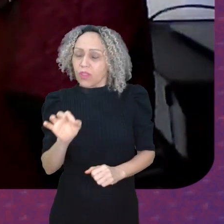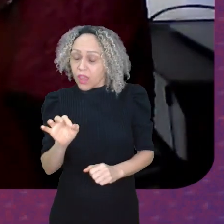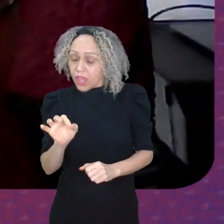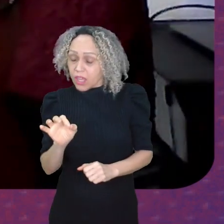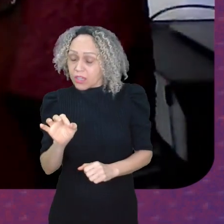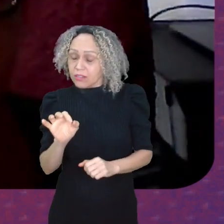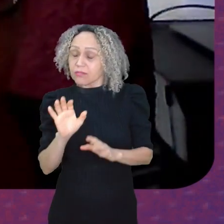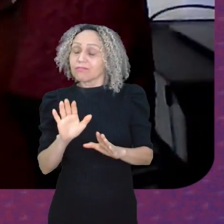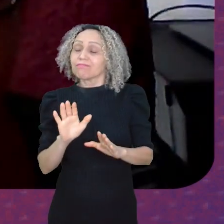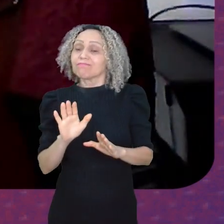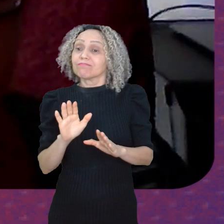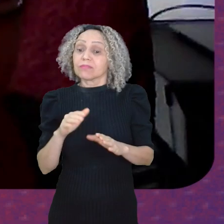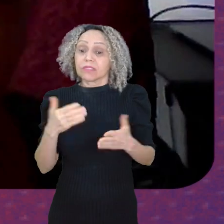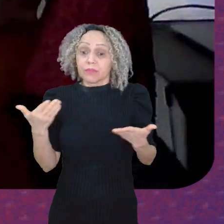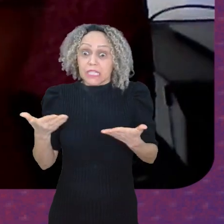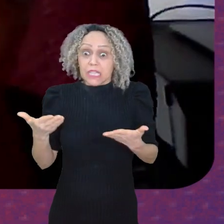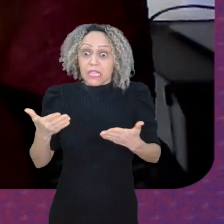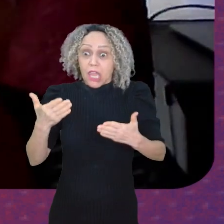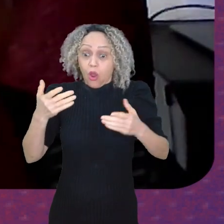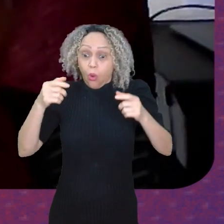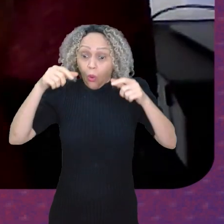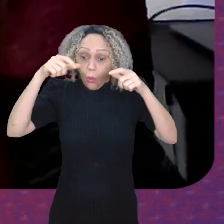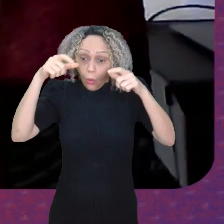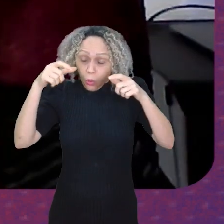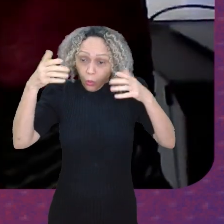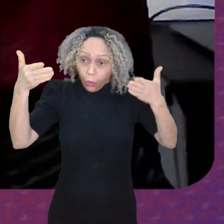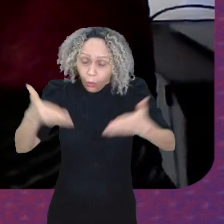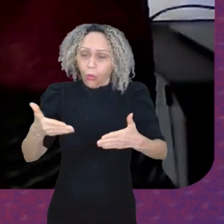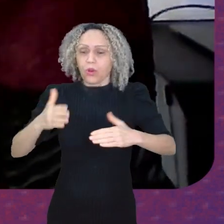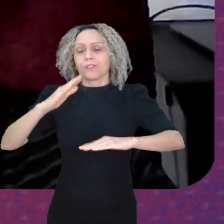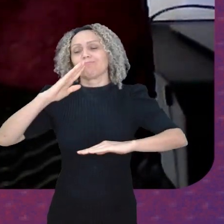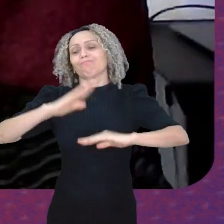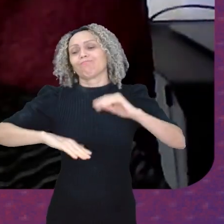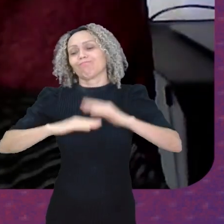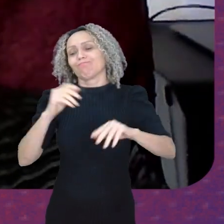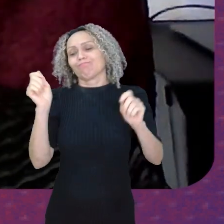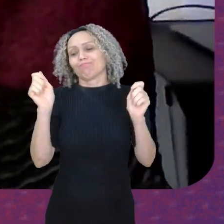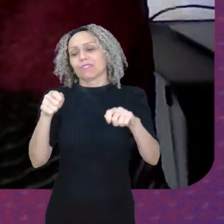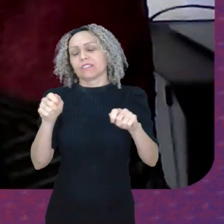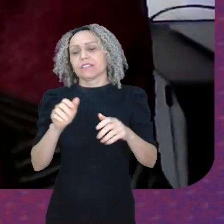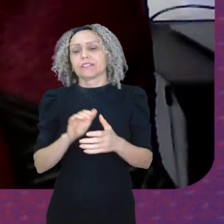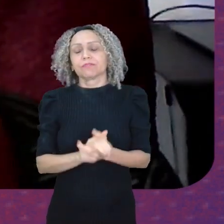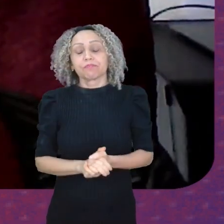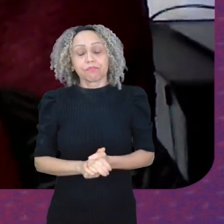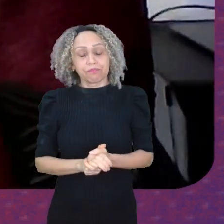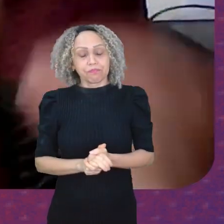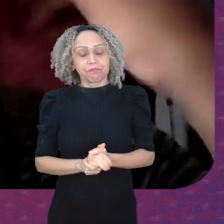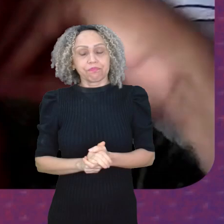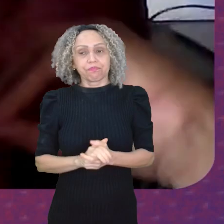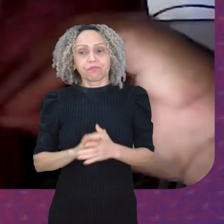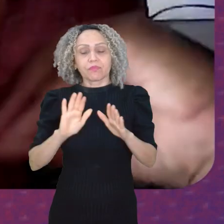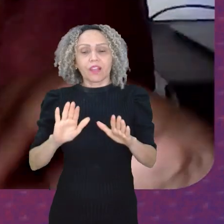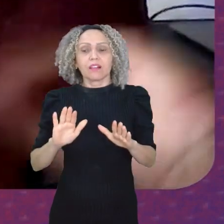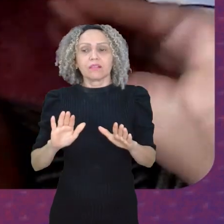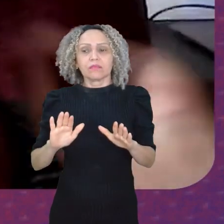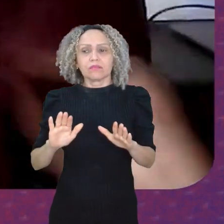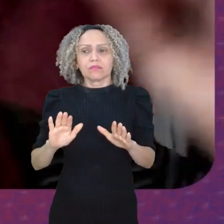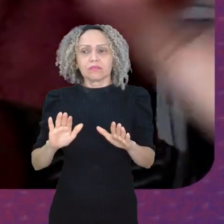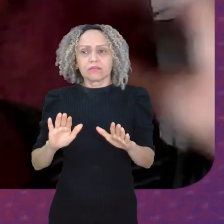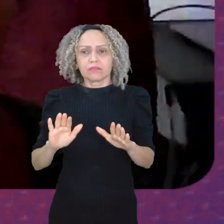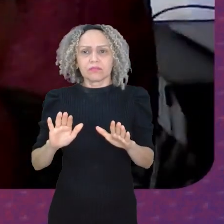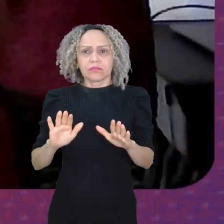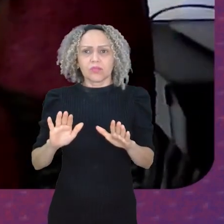urgentes, junto com a luta pela universalização do ensino. Então, não